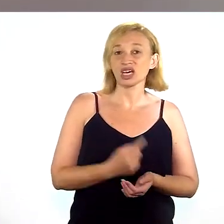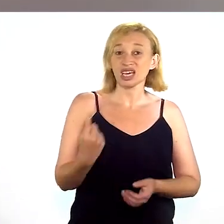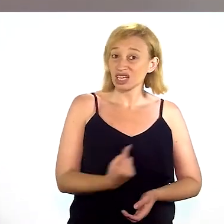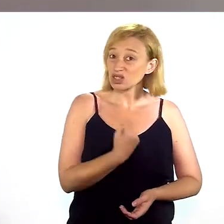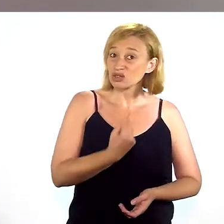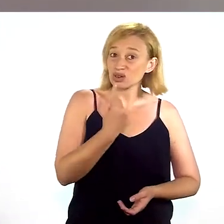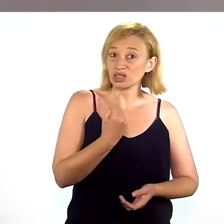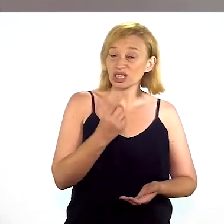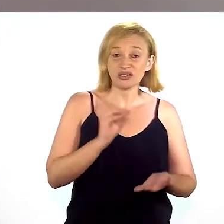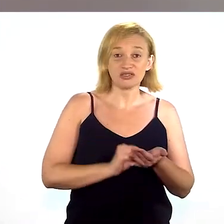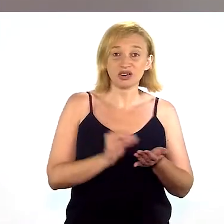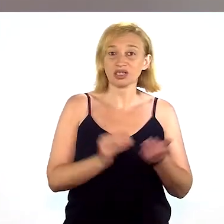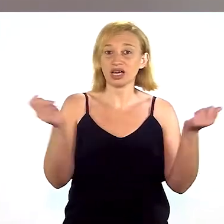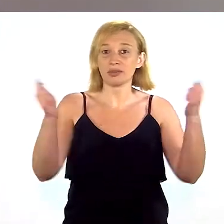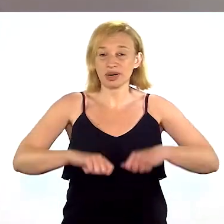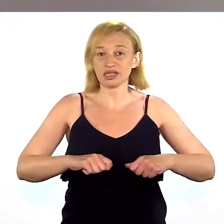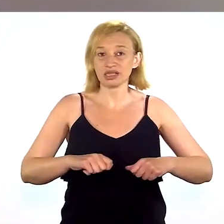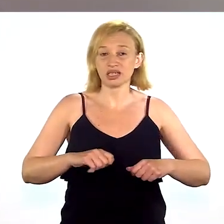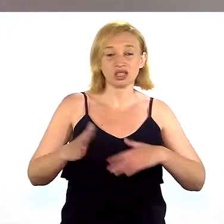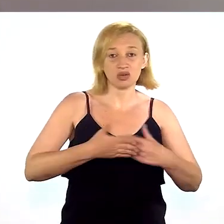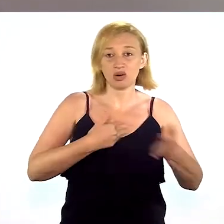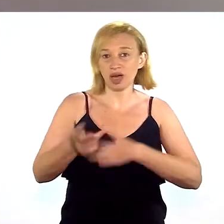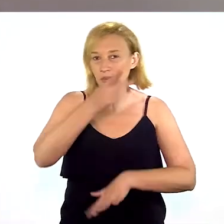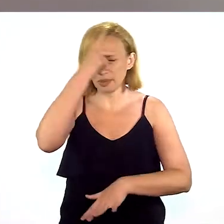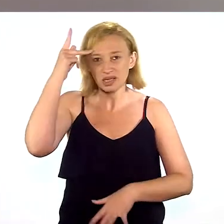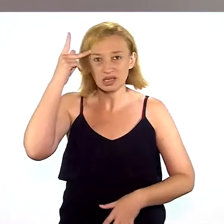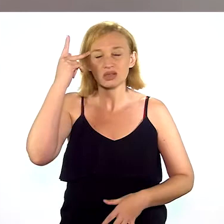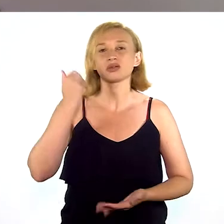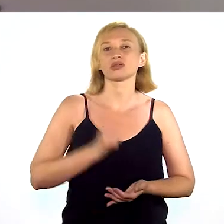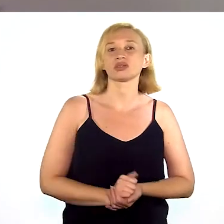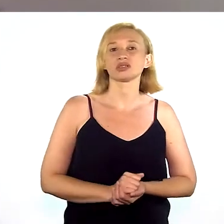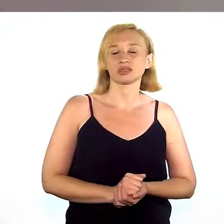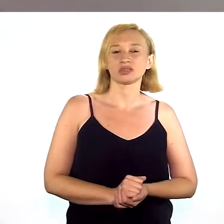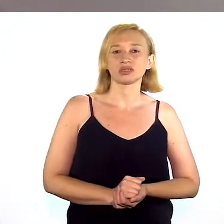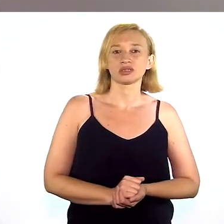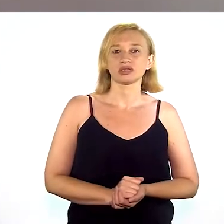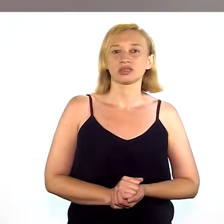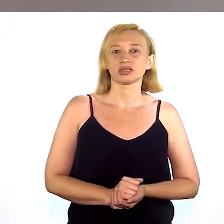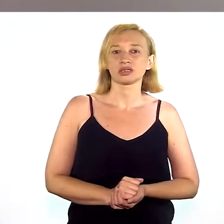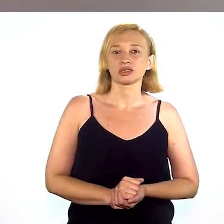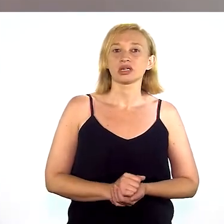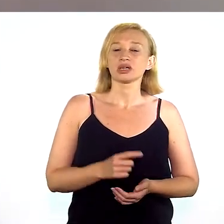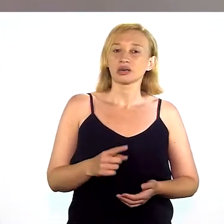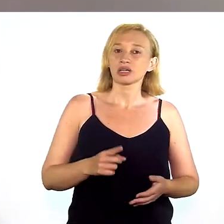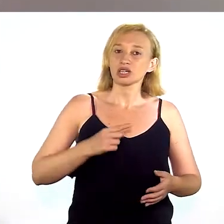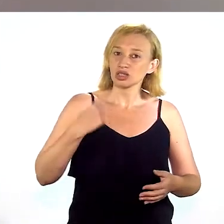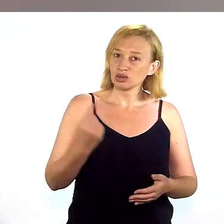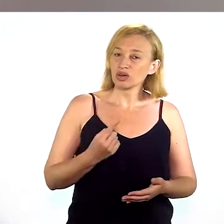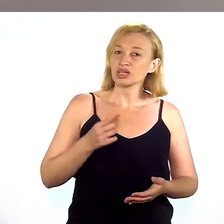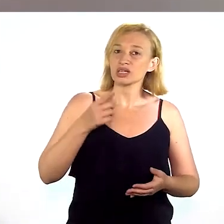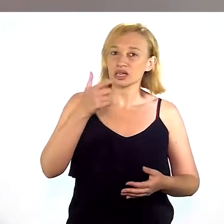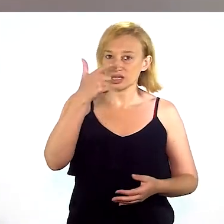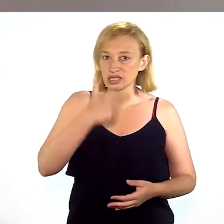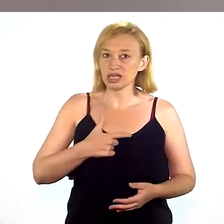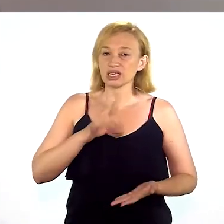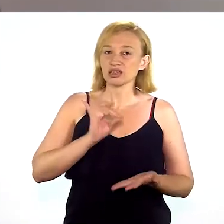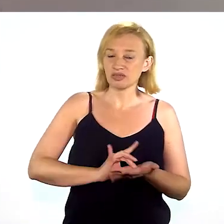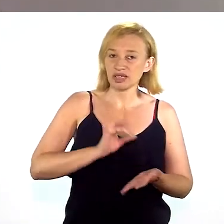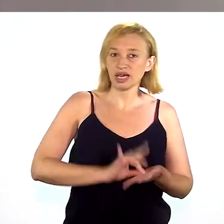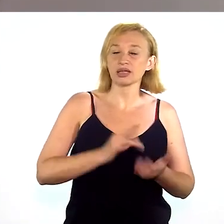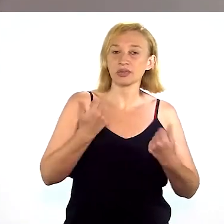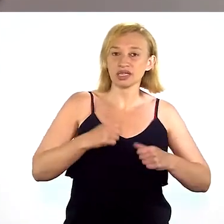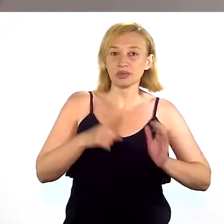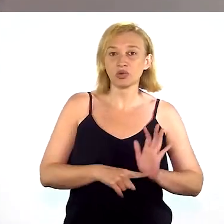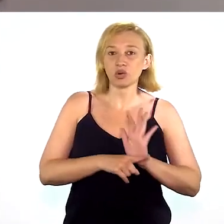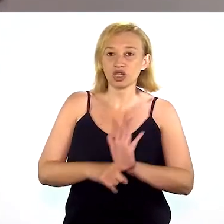mães, e a solidão é, sobretudo, a incapacidade de ver qualquer pessoa como nos pertencemos. Para que nos pertença de verdade,